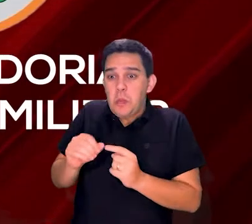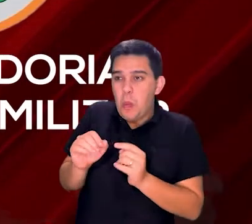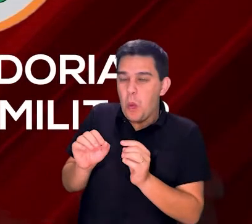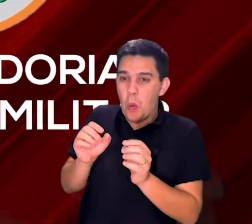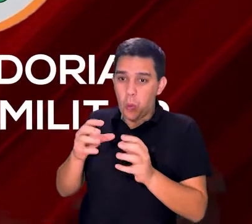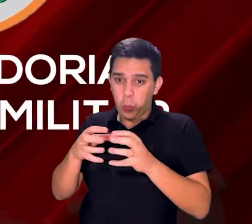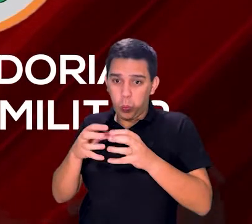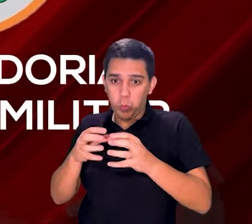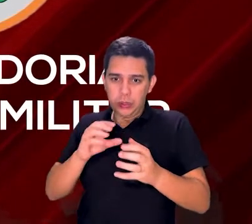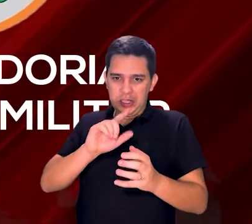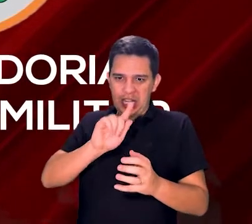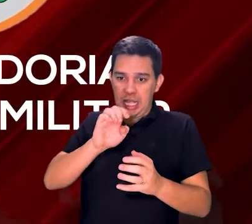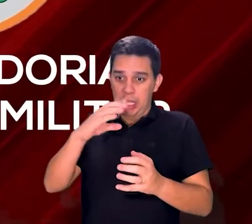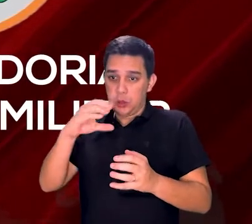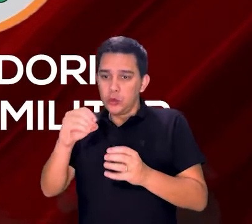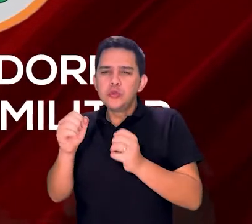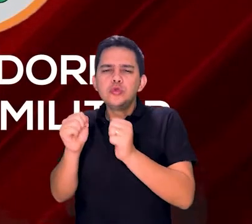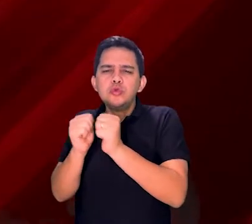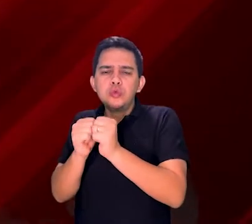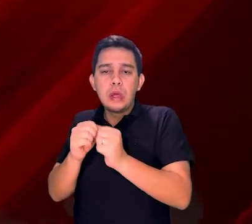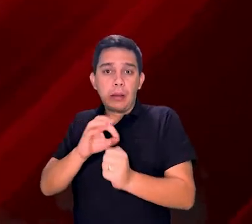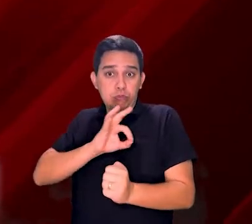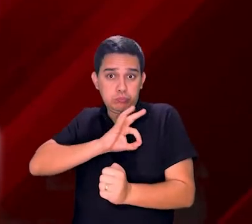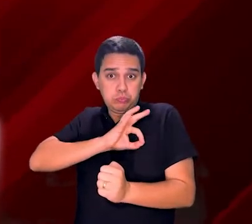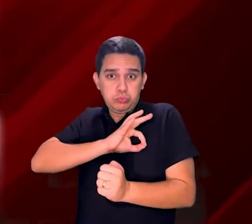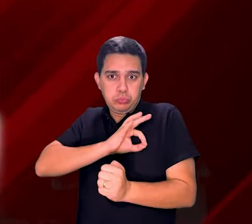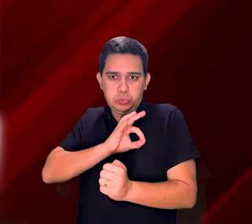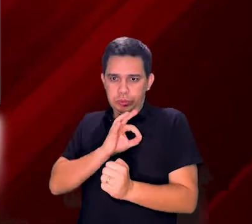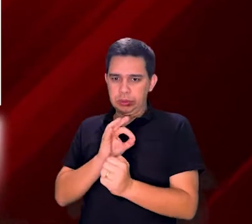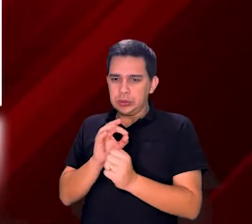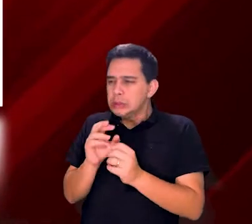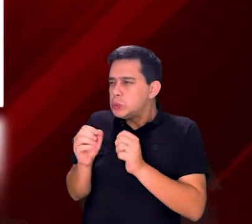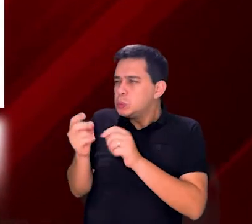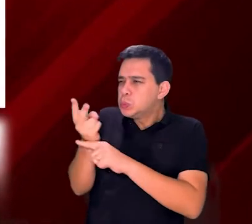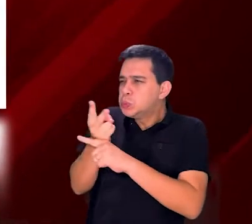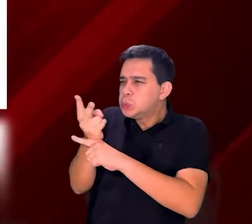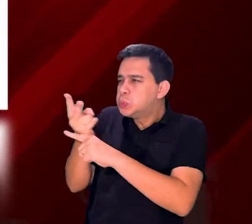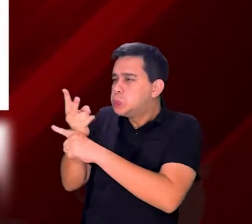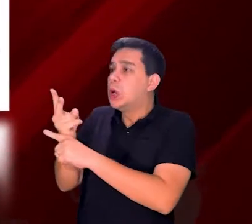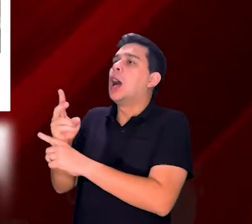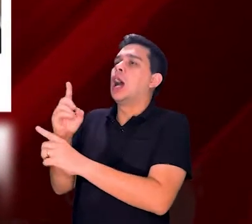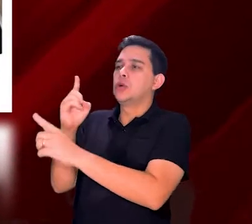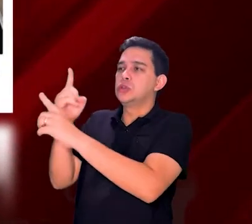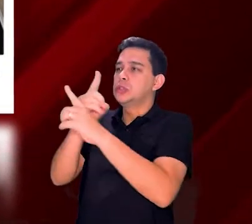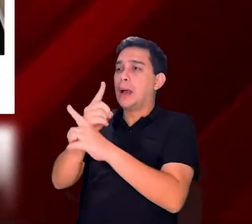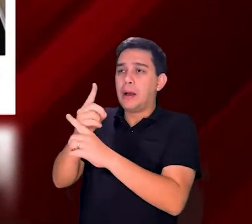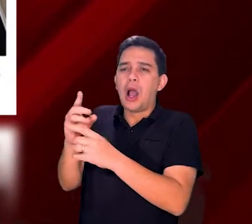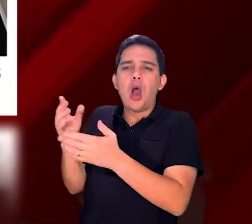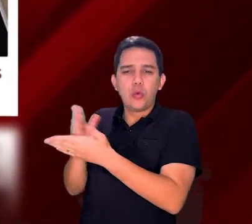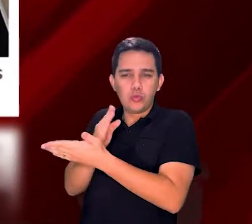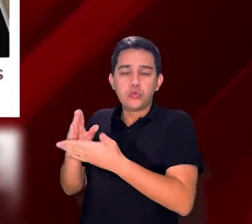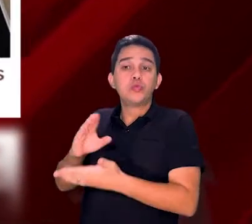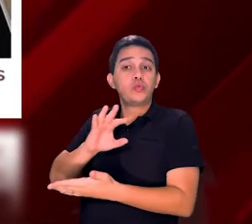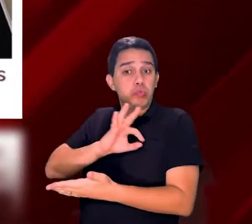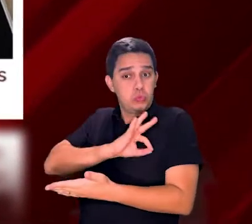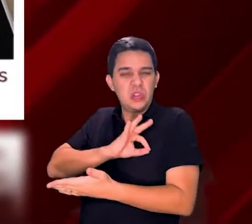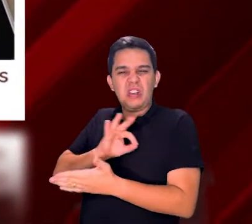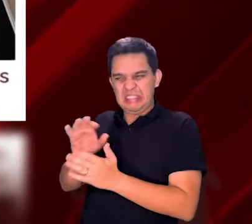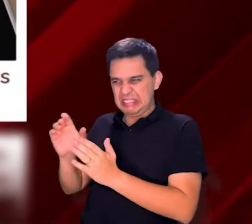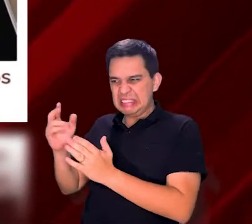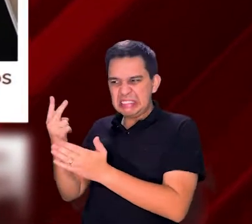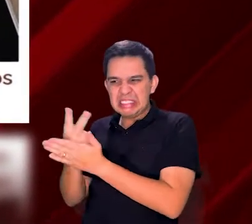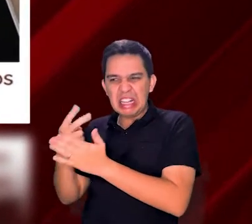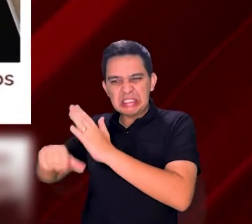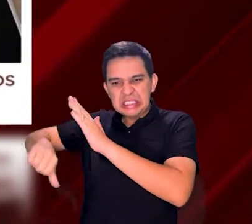com a Corregedoria da Polícia Militar para prender 11 policiais militares integrantes de organização criminosa voltada para os crimes